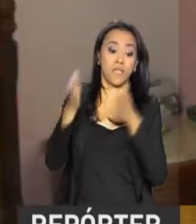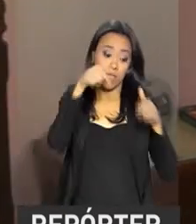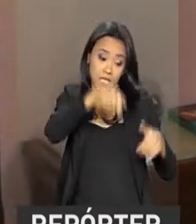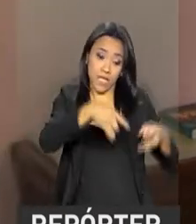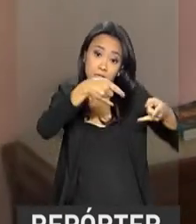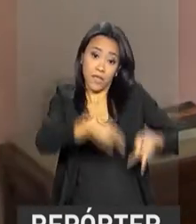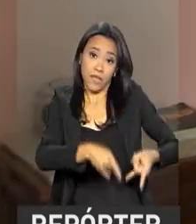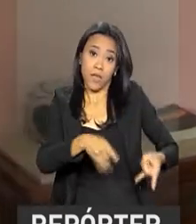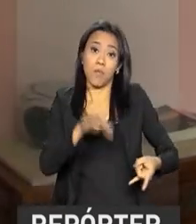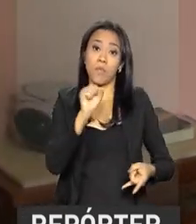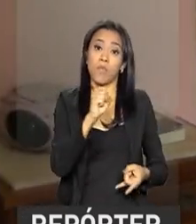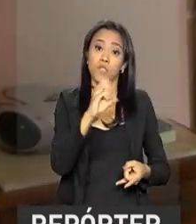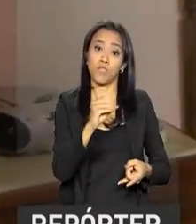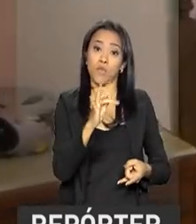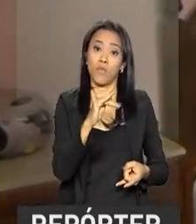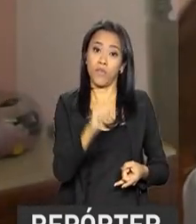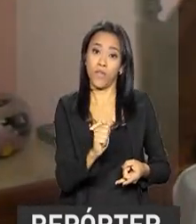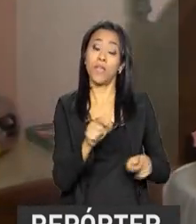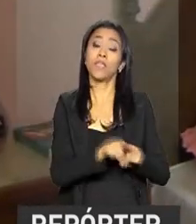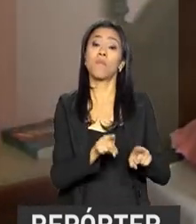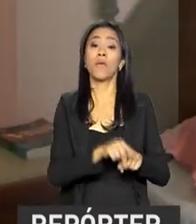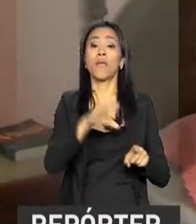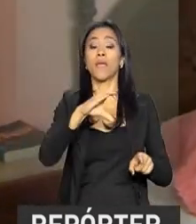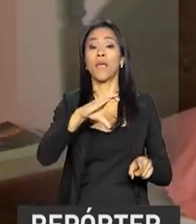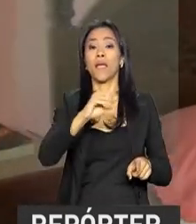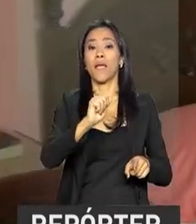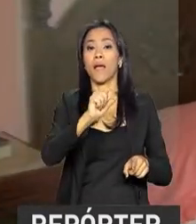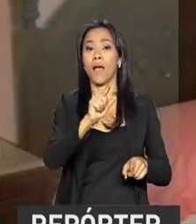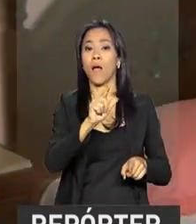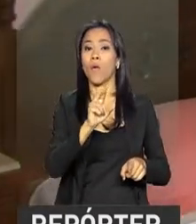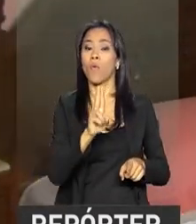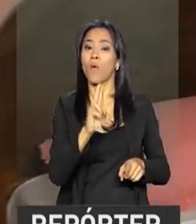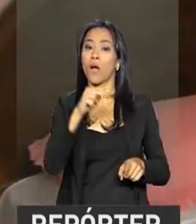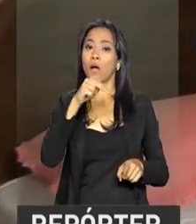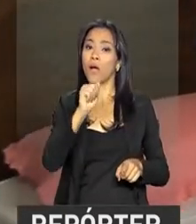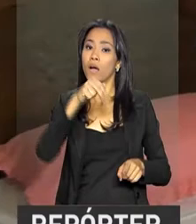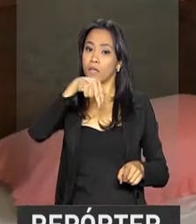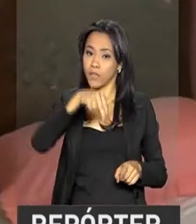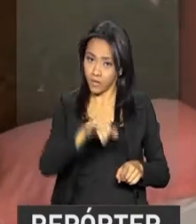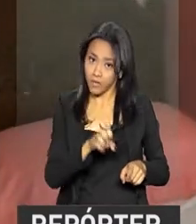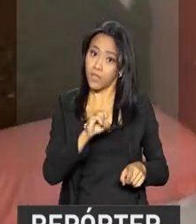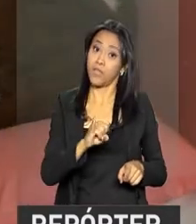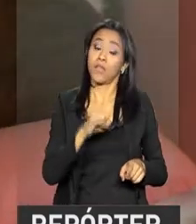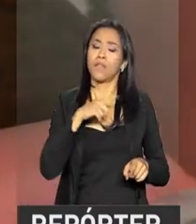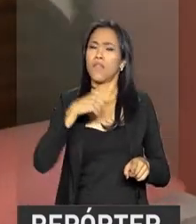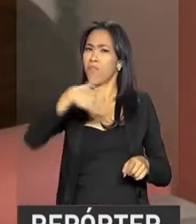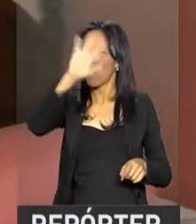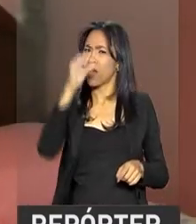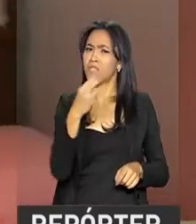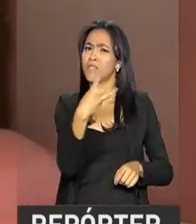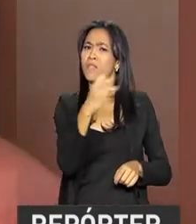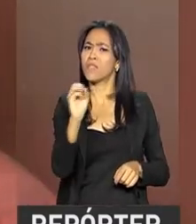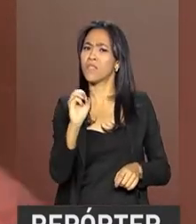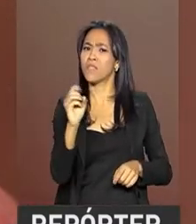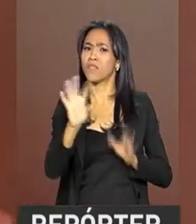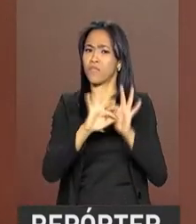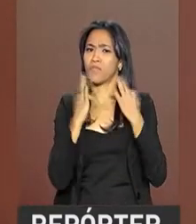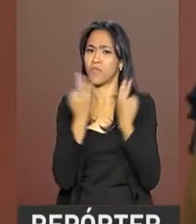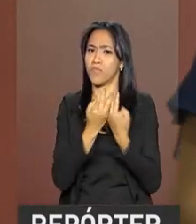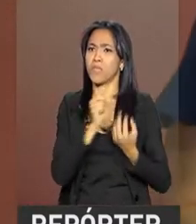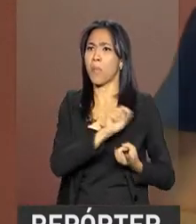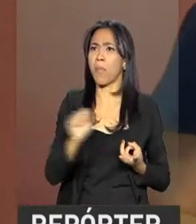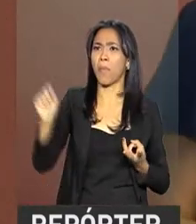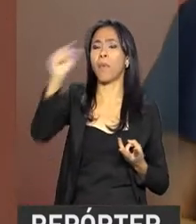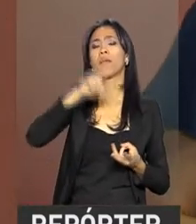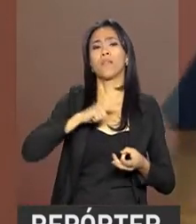a Sofia e a Cauane. Existem hoje no Brasil outras 2.300 famílias cadastradas para